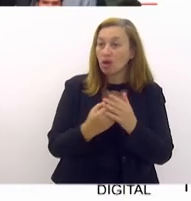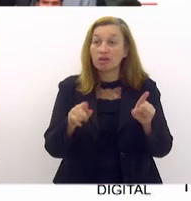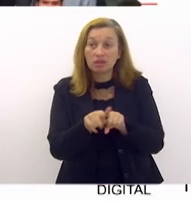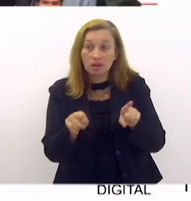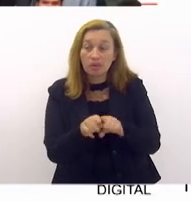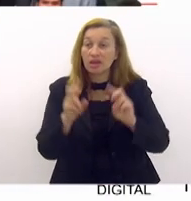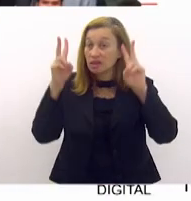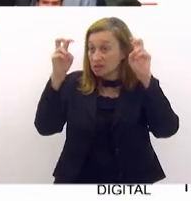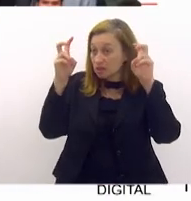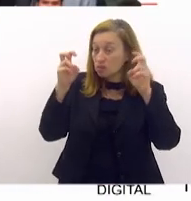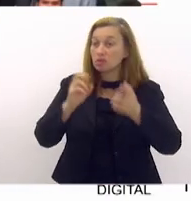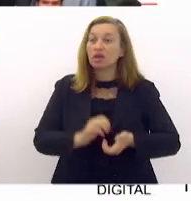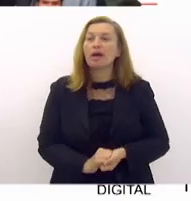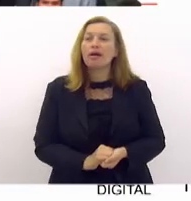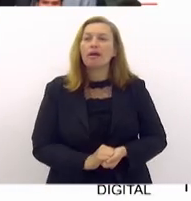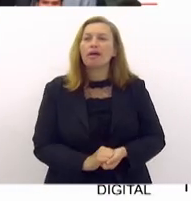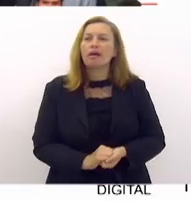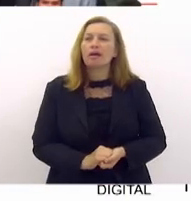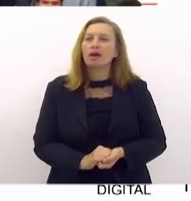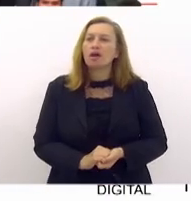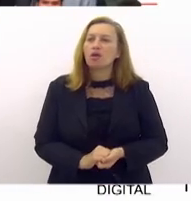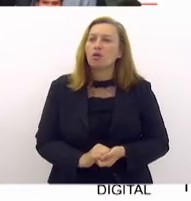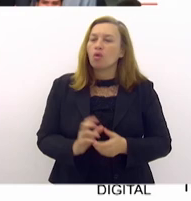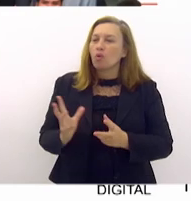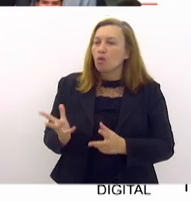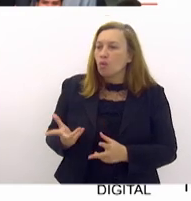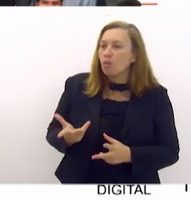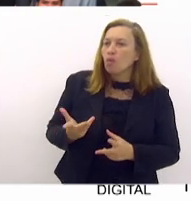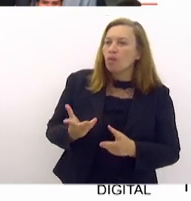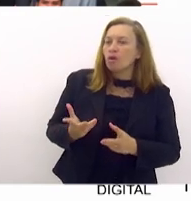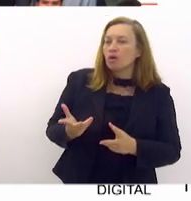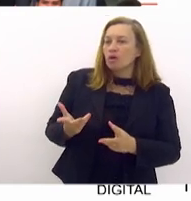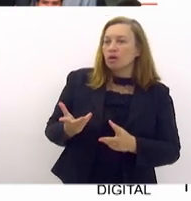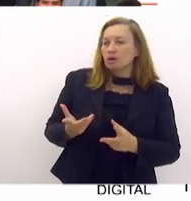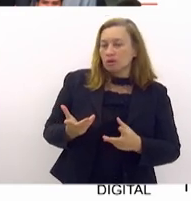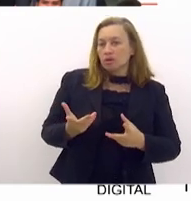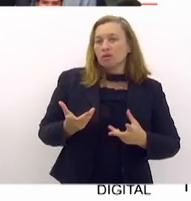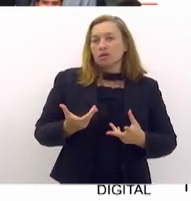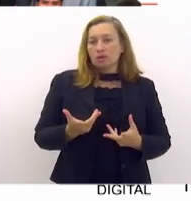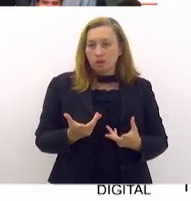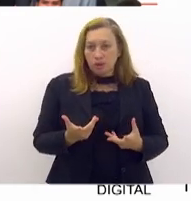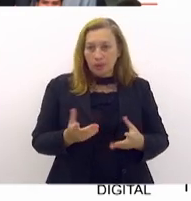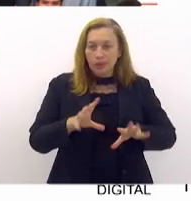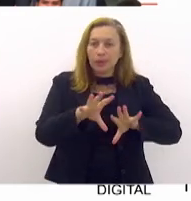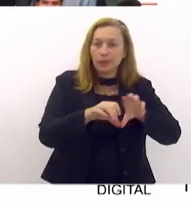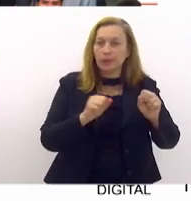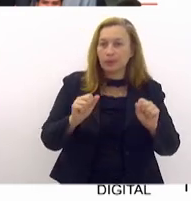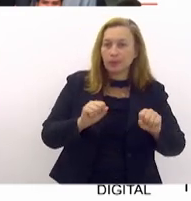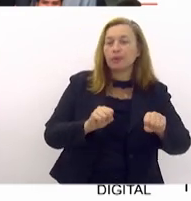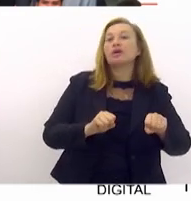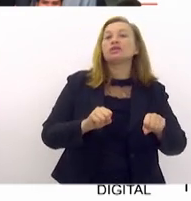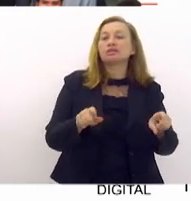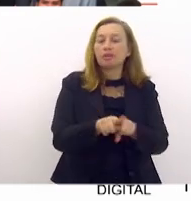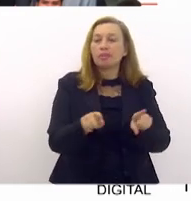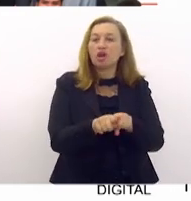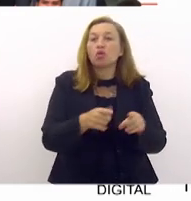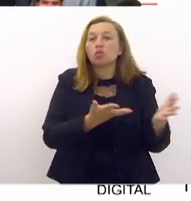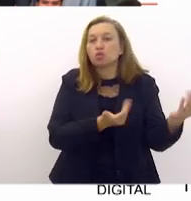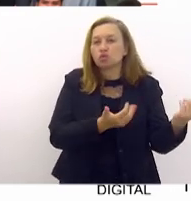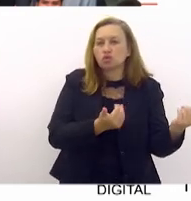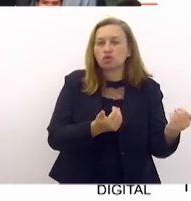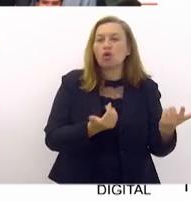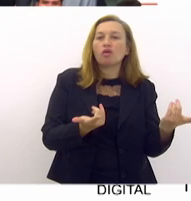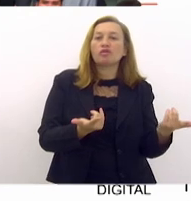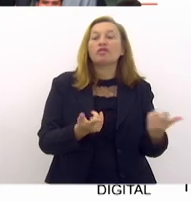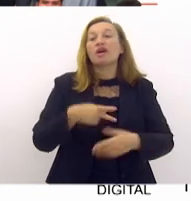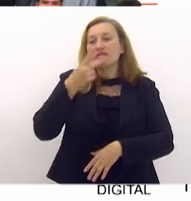essa questão de qualificar os próprios jovens para que eles também participem desse debate. A gente fala muito de proteção de